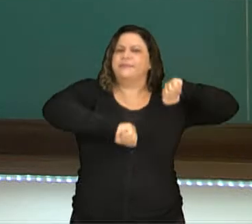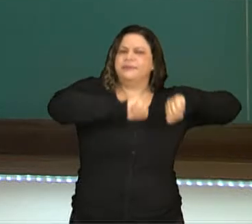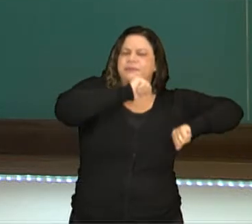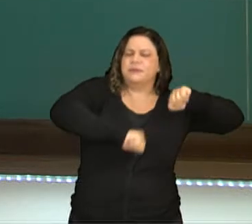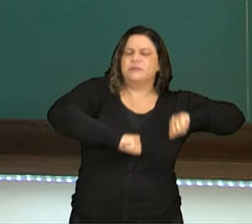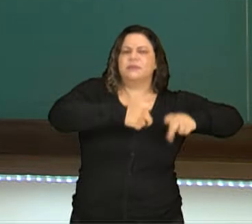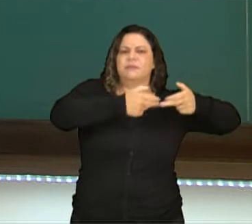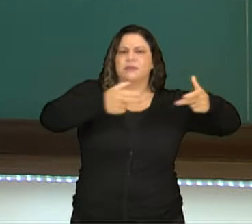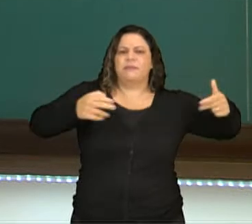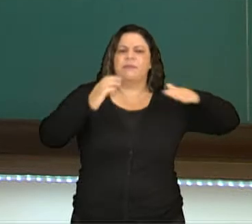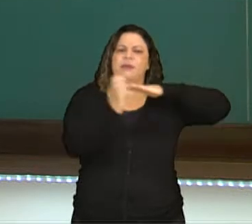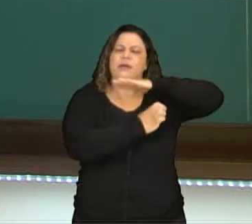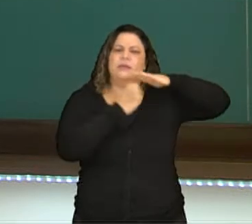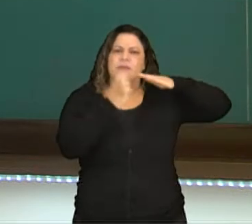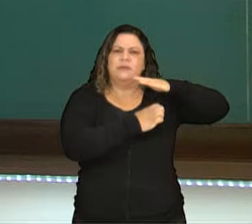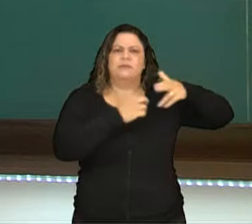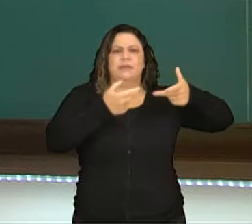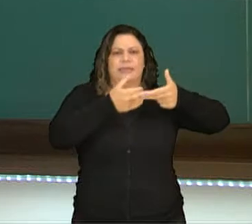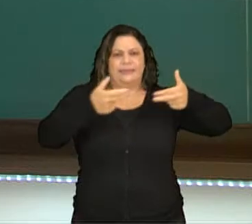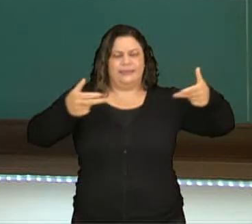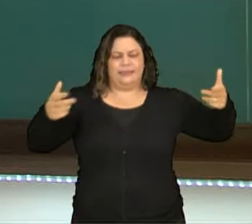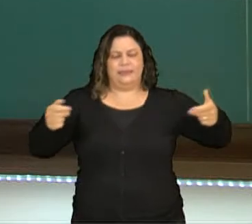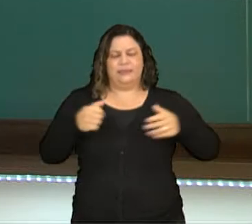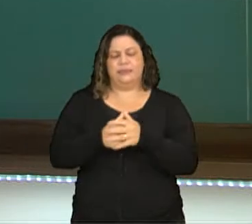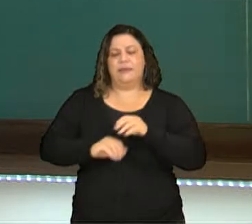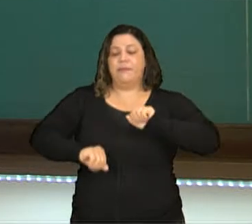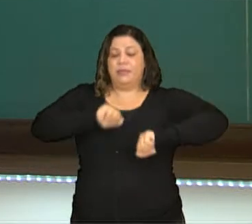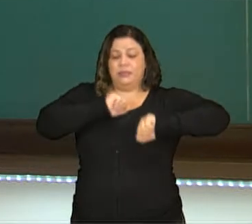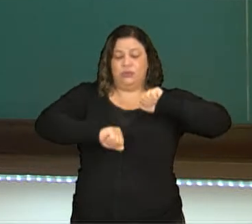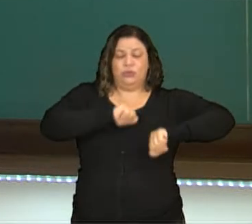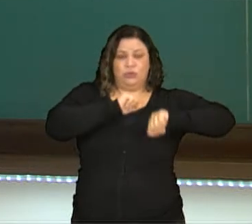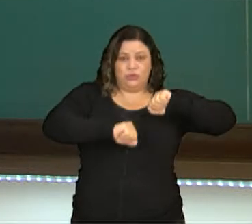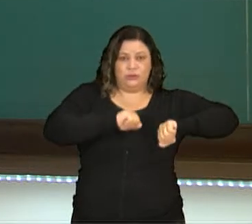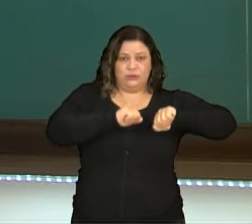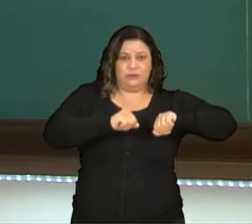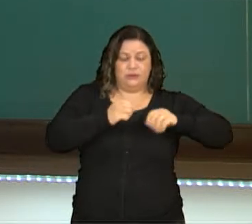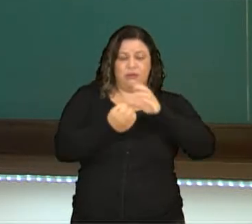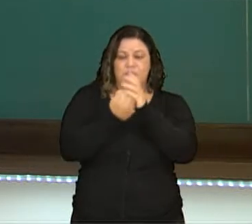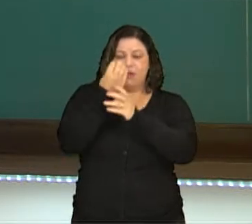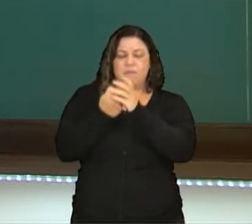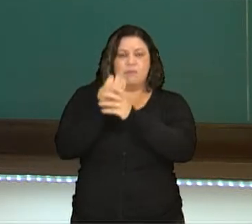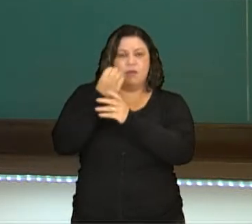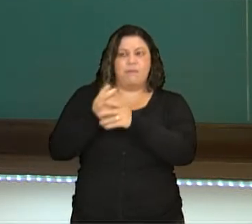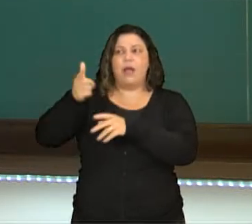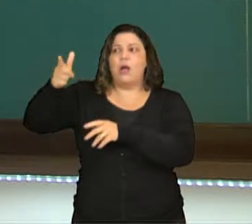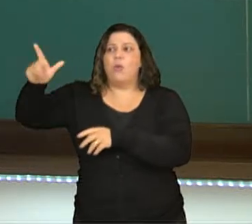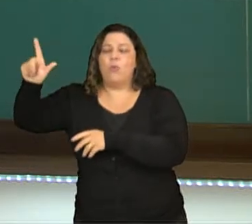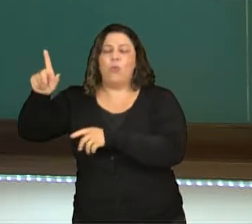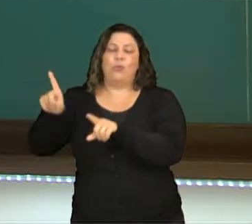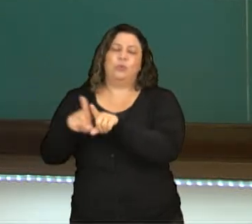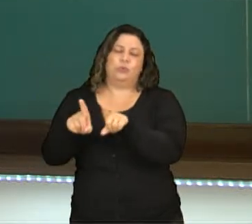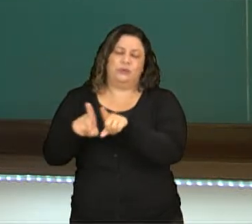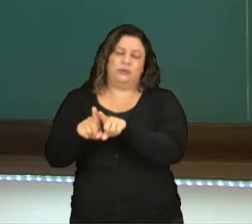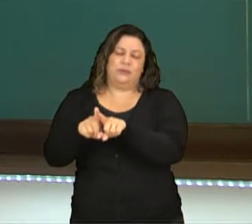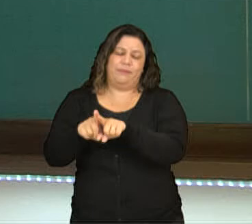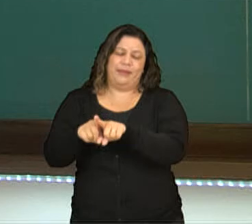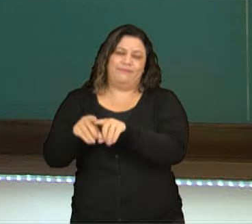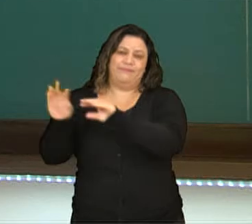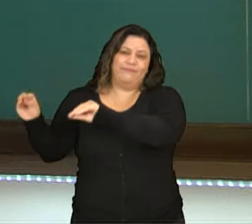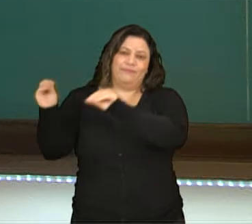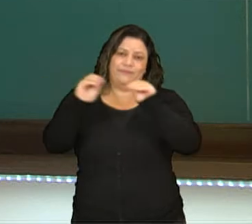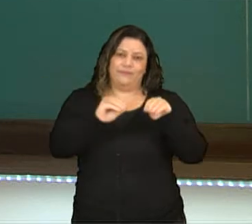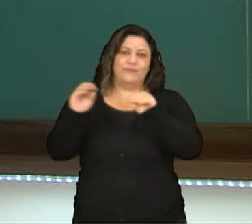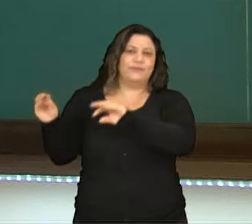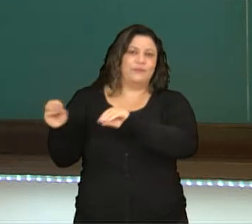base. A partir dessas indústrias, do que elas produziam, outras indústrias seriam geradas no Brasil. Como,